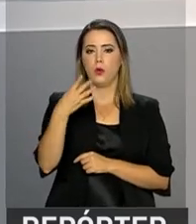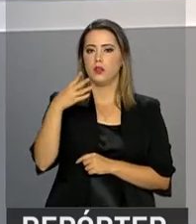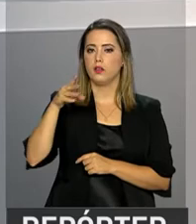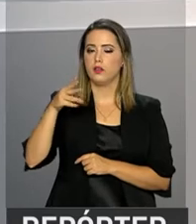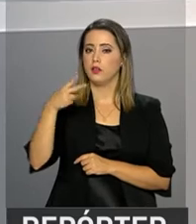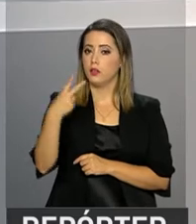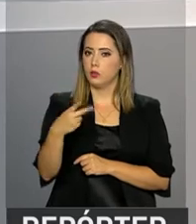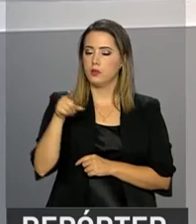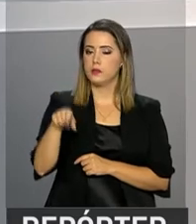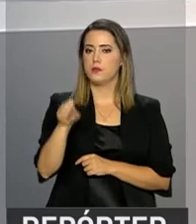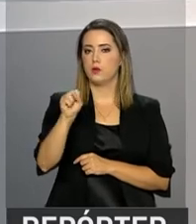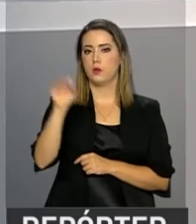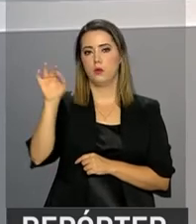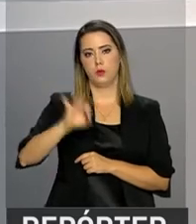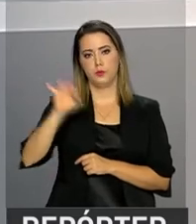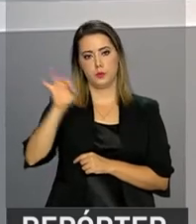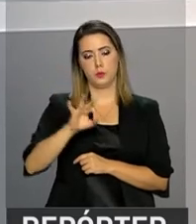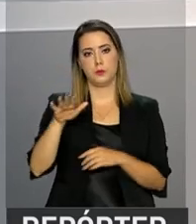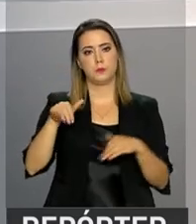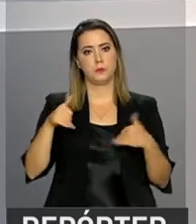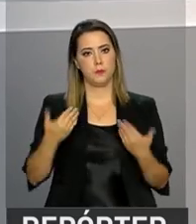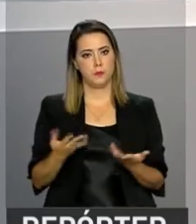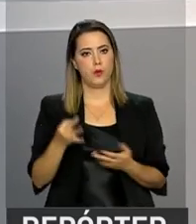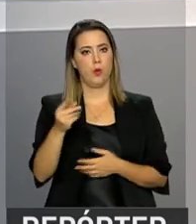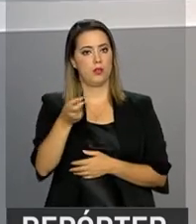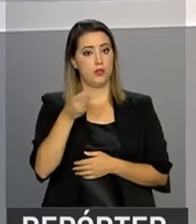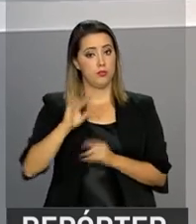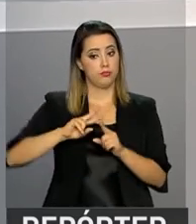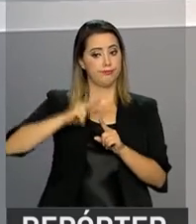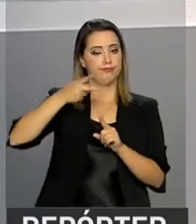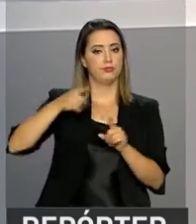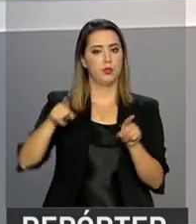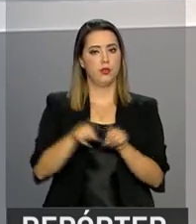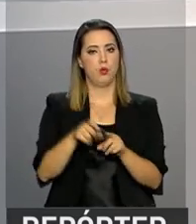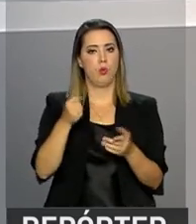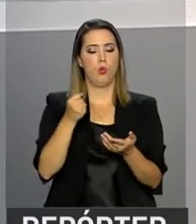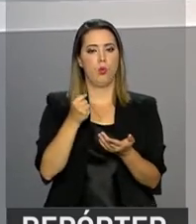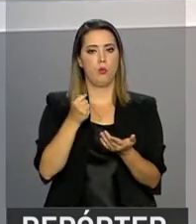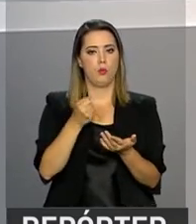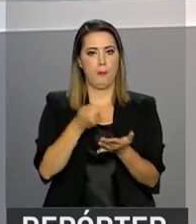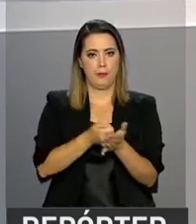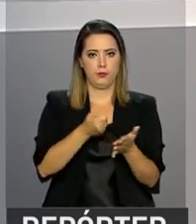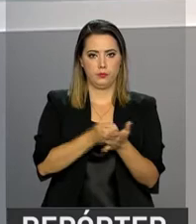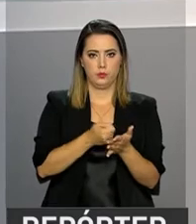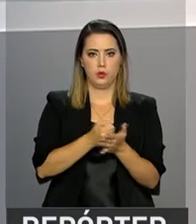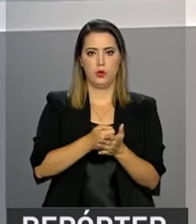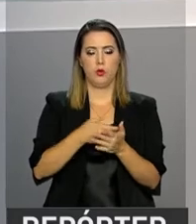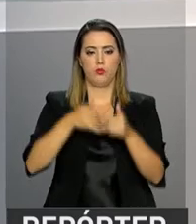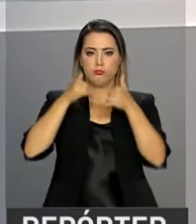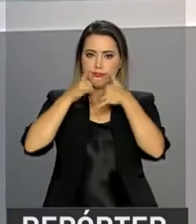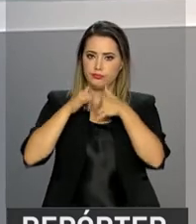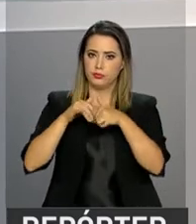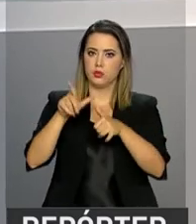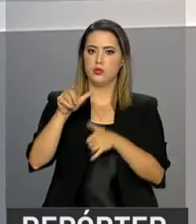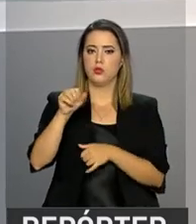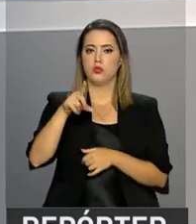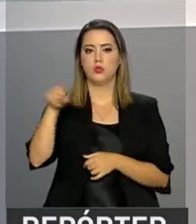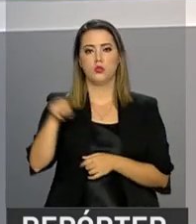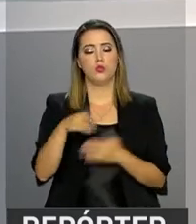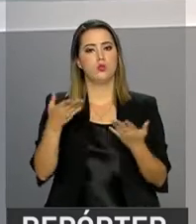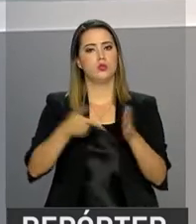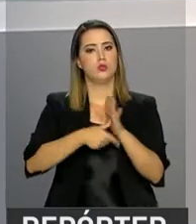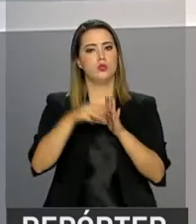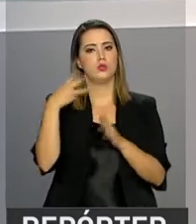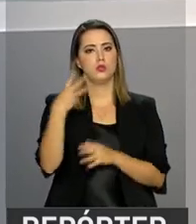com a medida a taxa extra cobrada nas contas de luz quando essa bandeira é acionada passa de três reais e 50 centavos